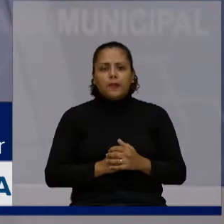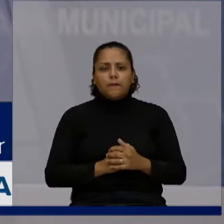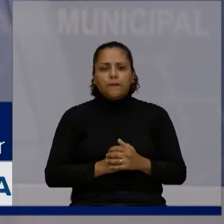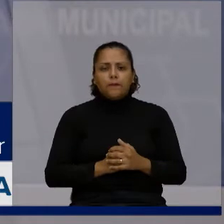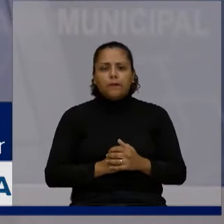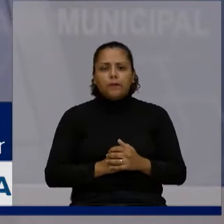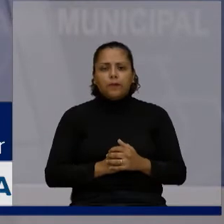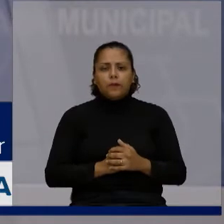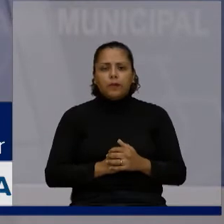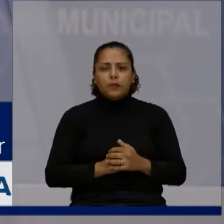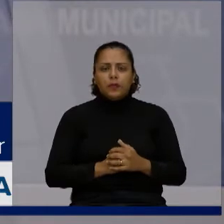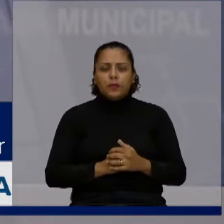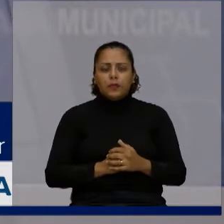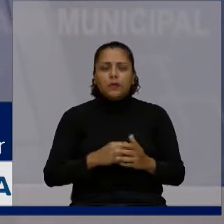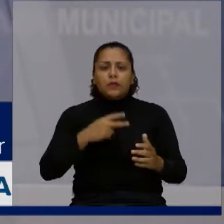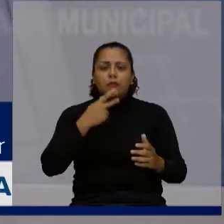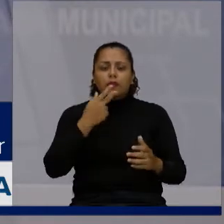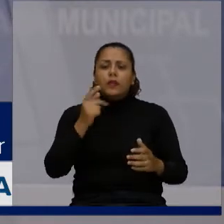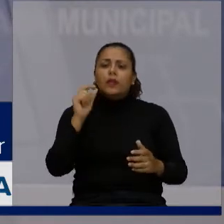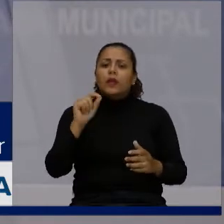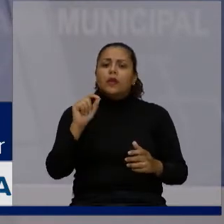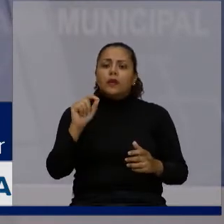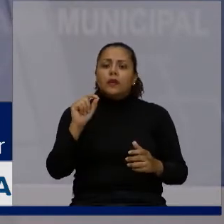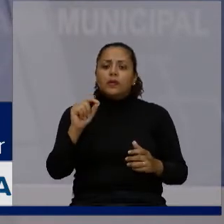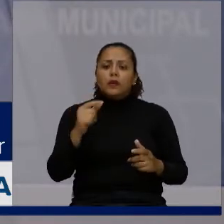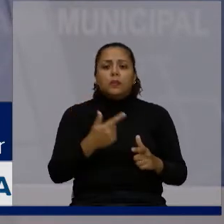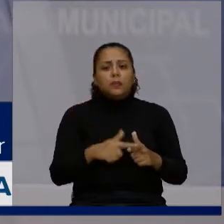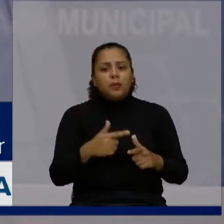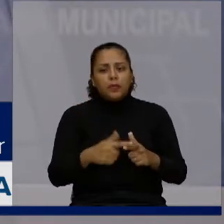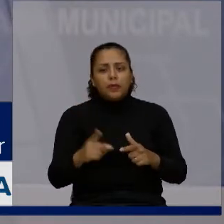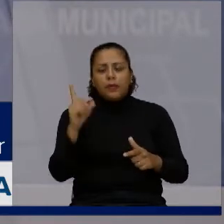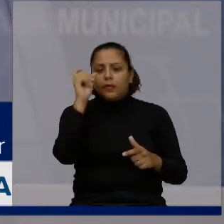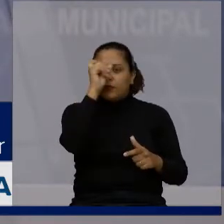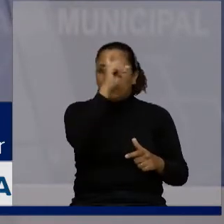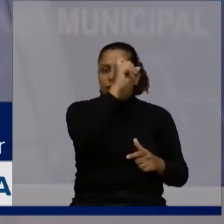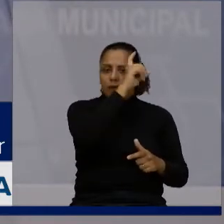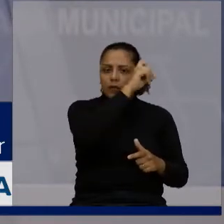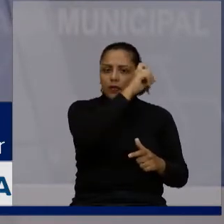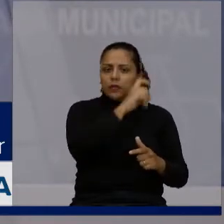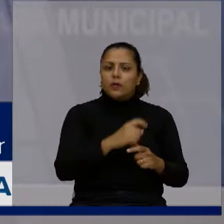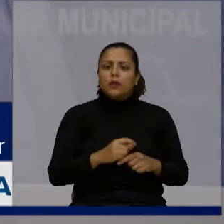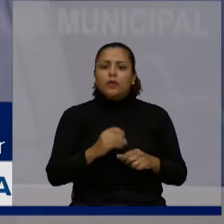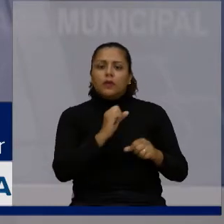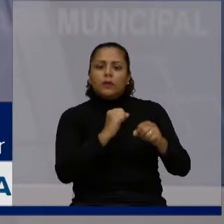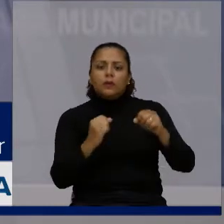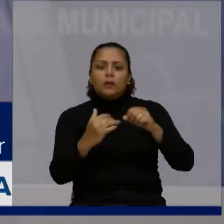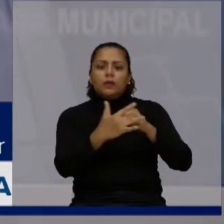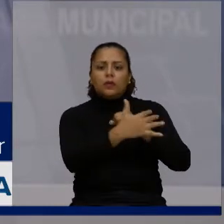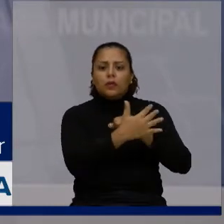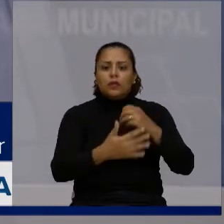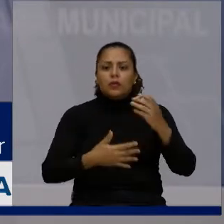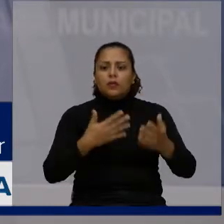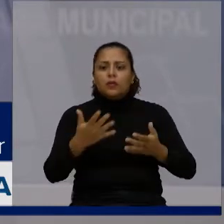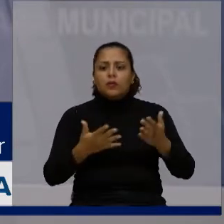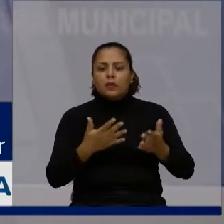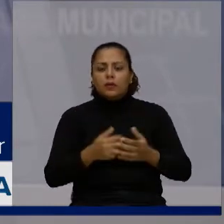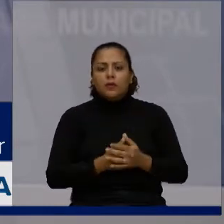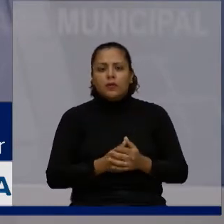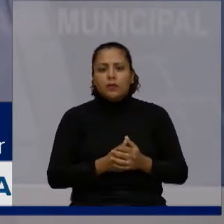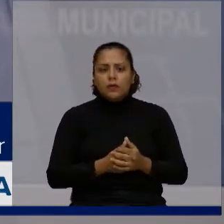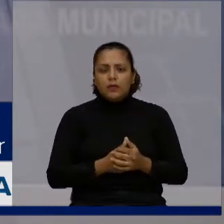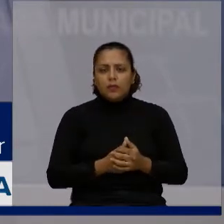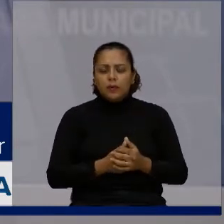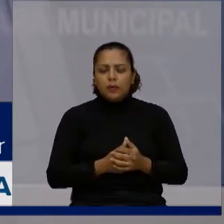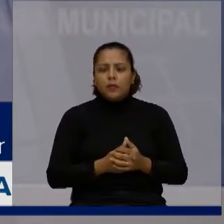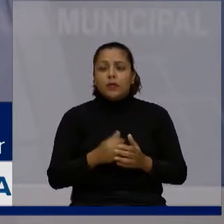dessa situação bastante crítica que nós estamos passando com relação à pandemia, eu trouxe ao plenário dessa